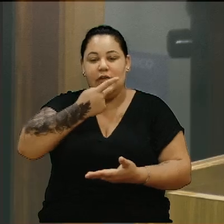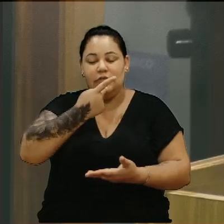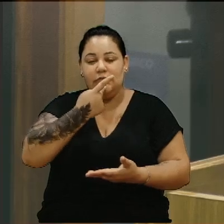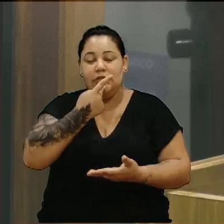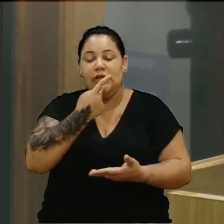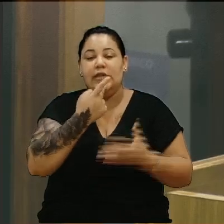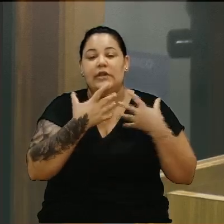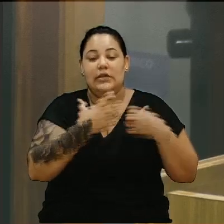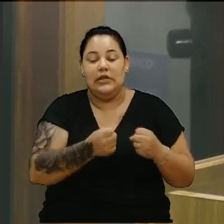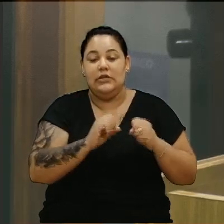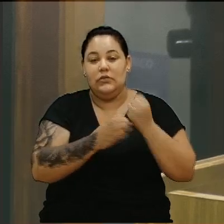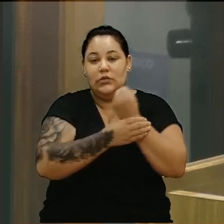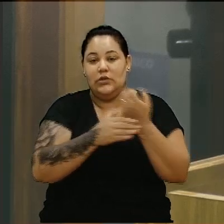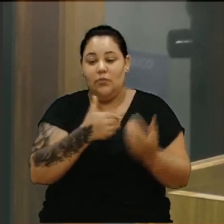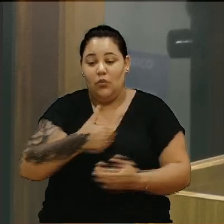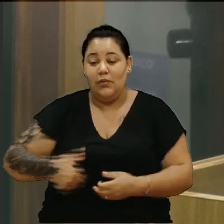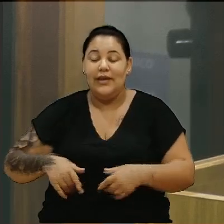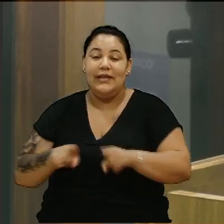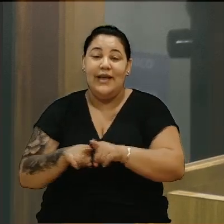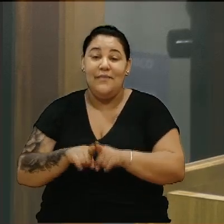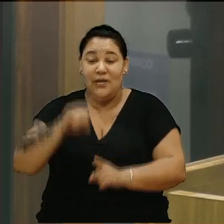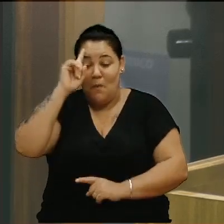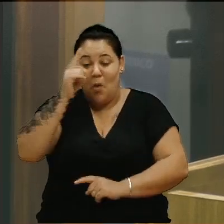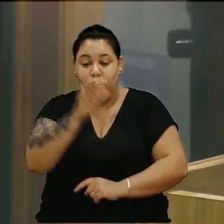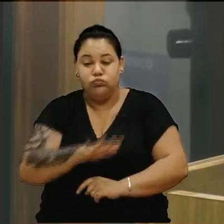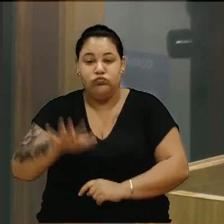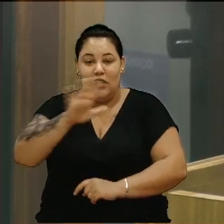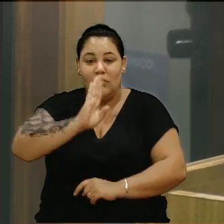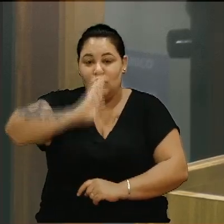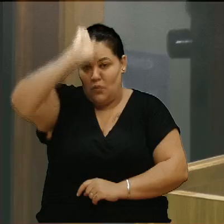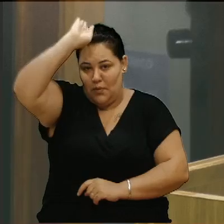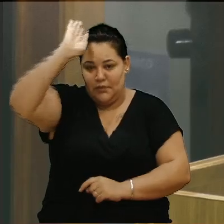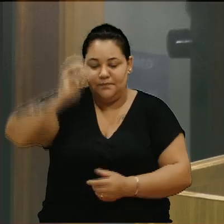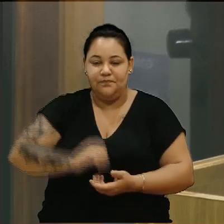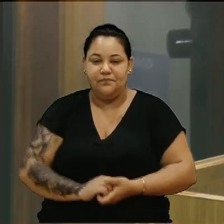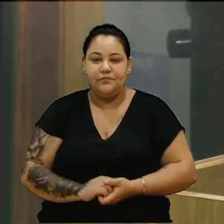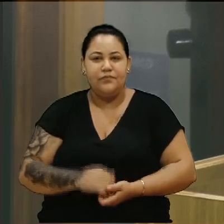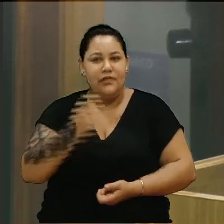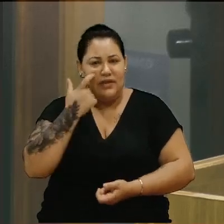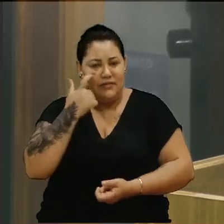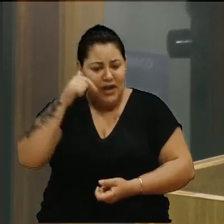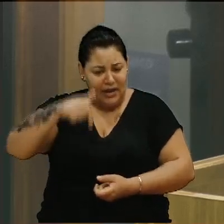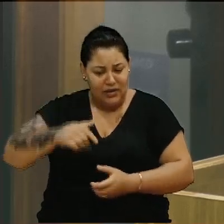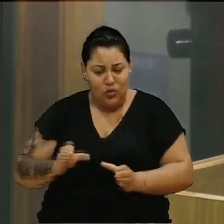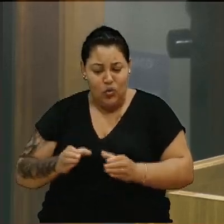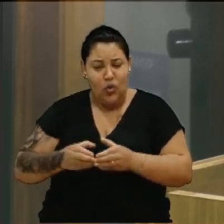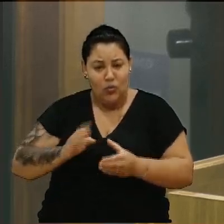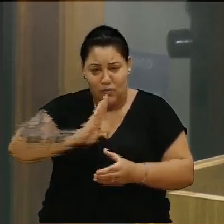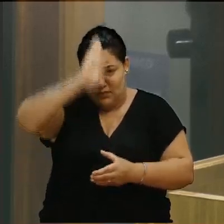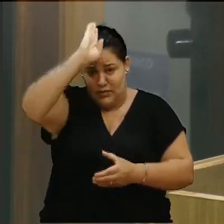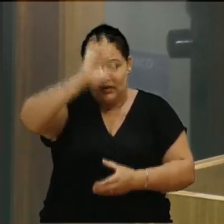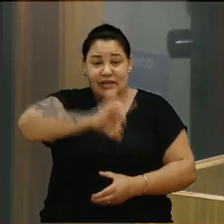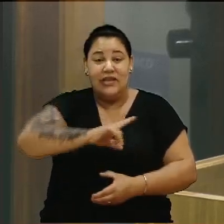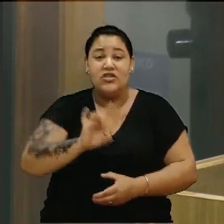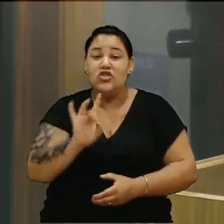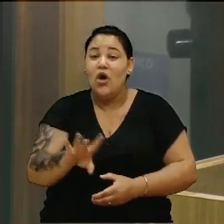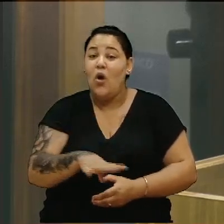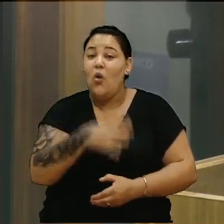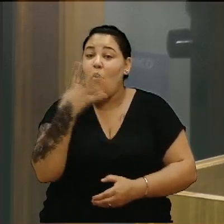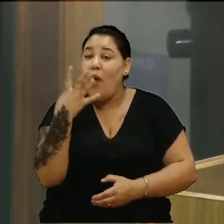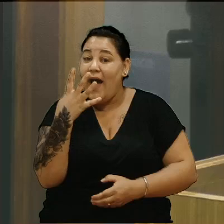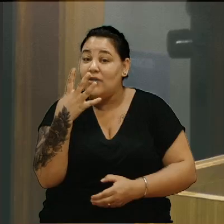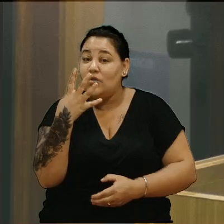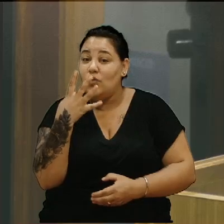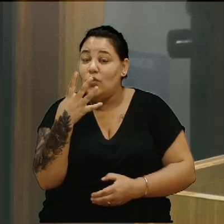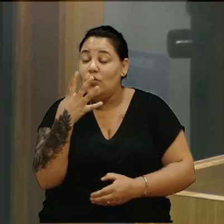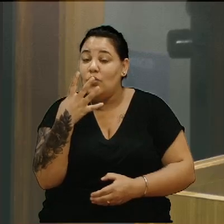Pública e também no Comando Geral do Corpo de Bombeiros. E vejam, no momento, o Corpo de Bombeiros de Caxias conta com apenas 4 caminhões do tipo autobomba